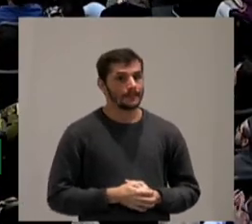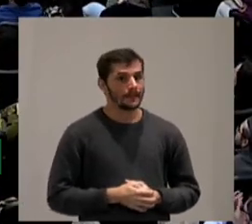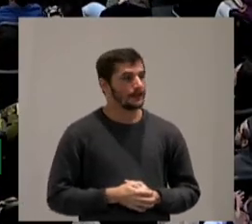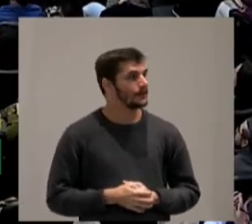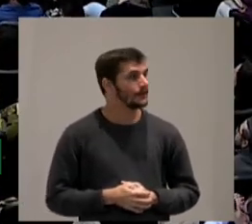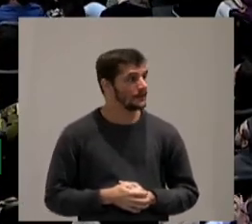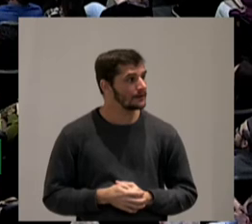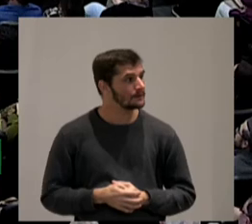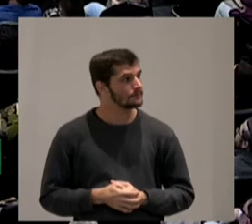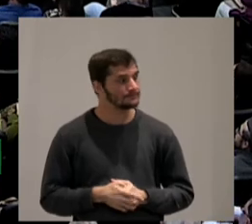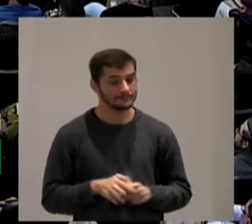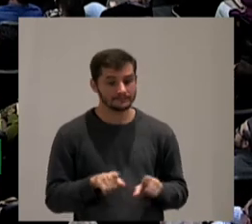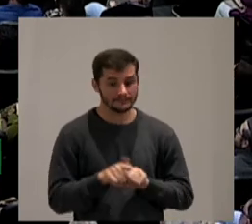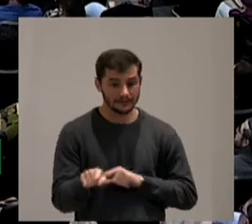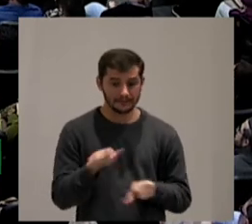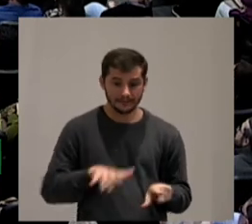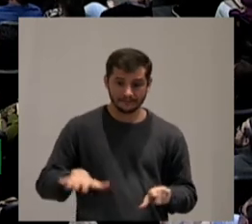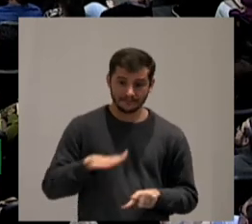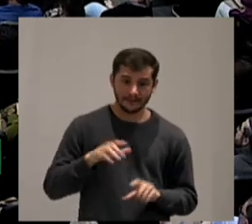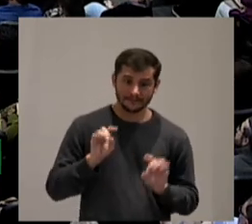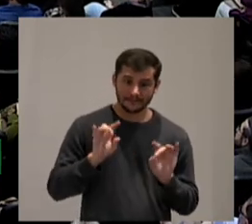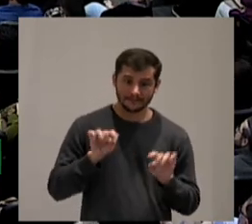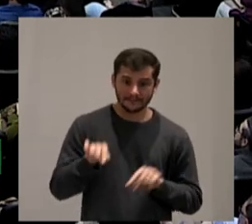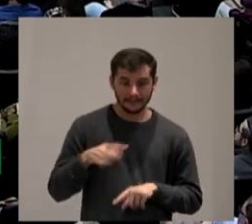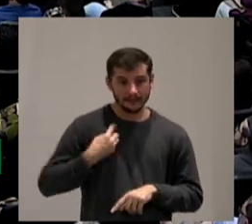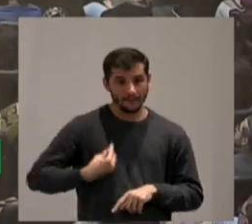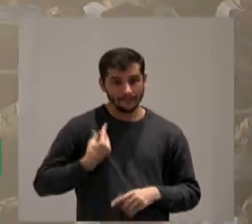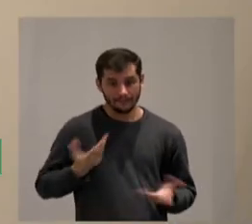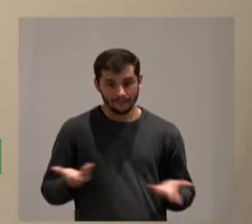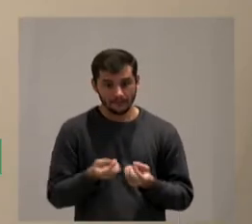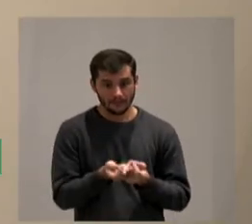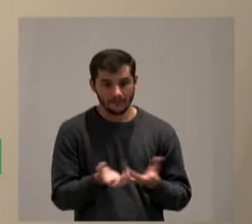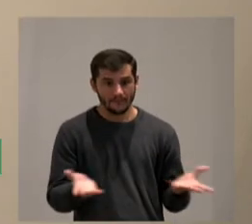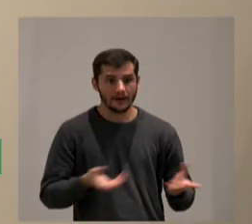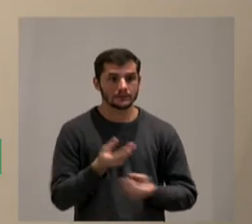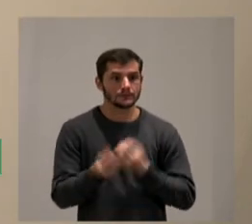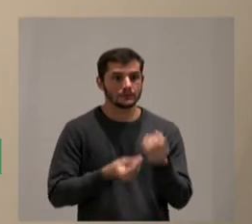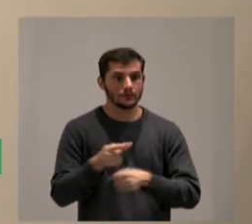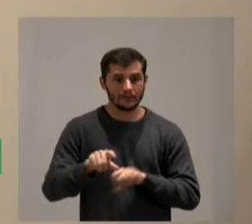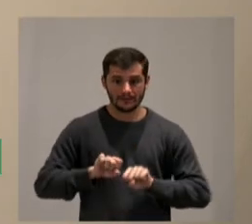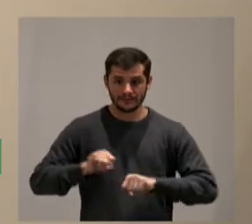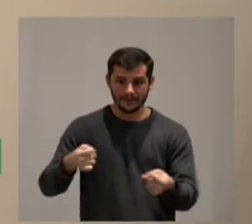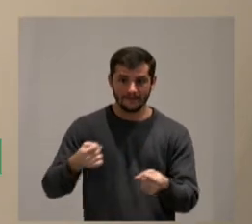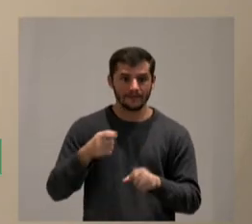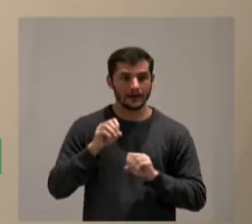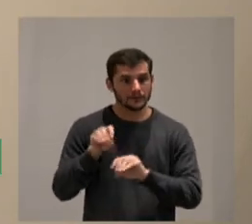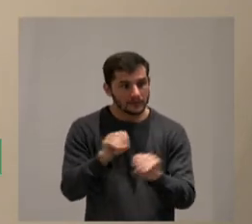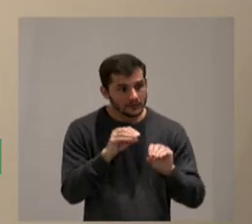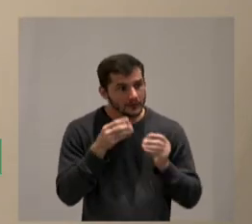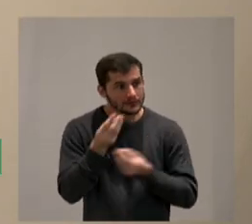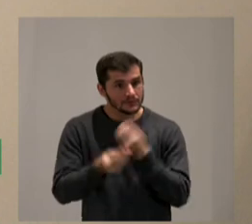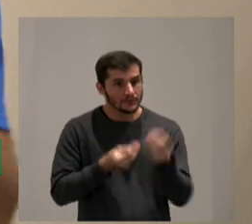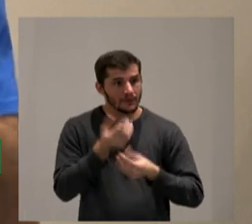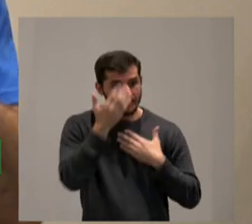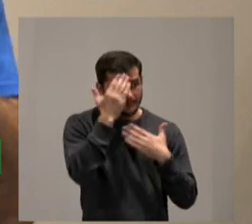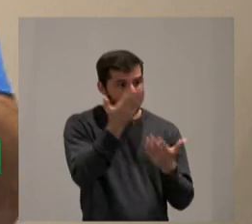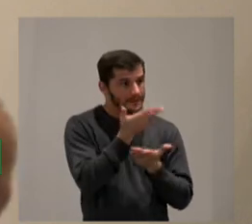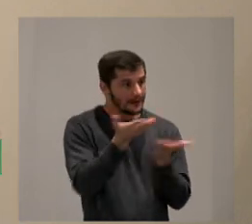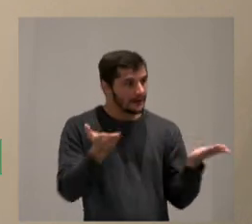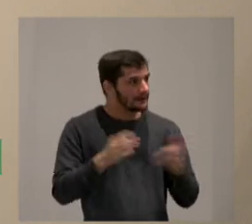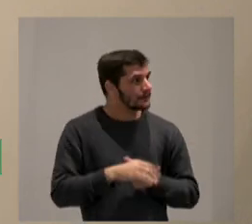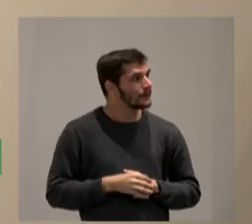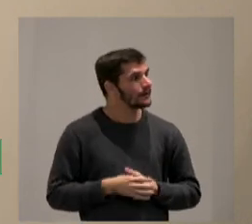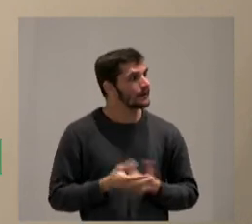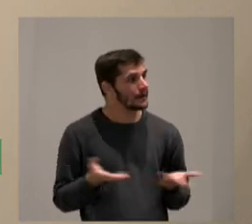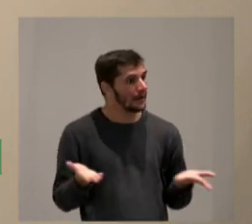E esse é um espaço, né, especialmente hoje, é um espaço para que a gente defenda a nossa educação. Muito obrigado. Vamos fazer a nossa